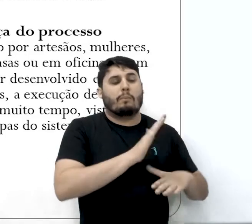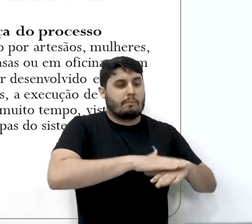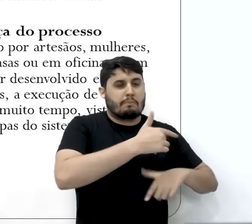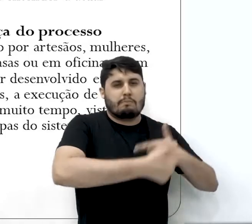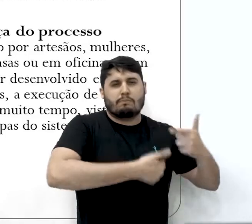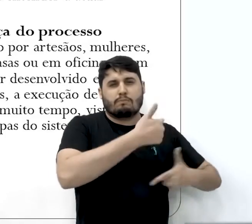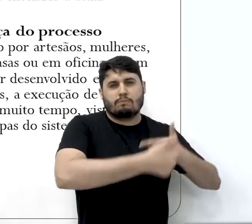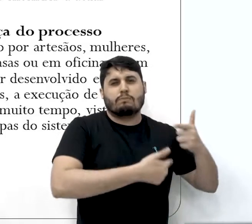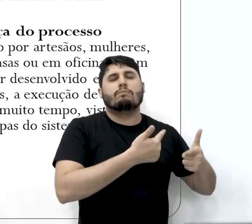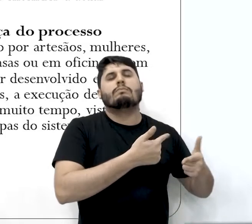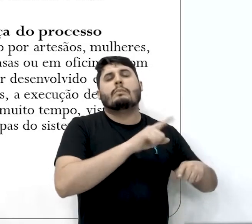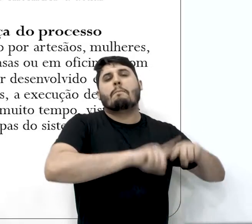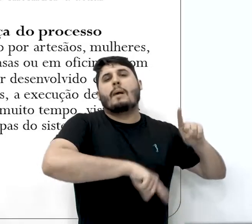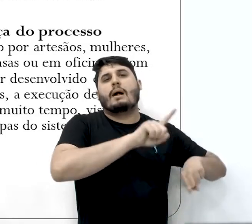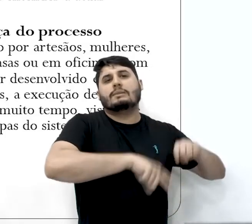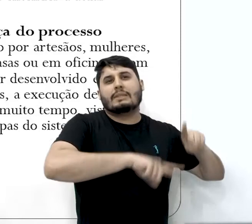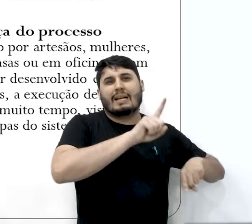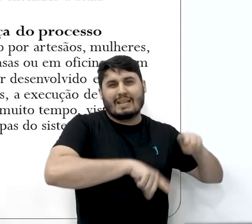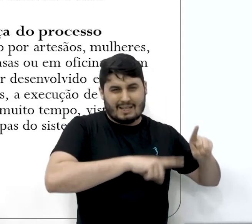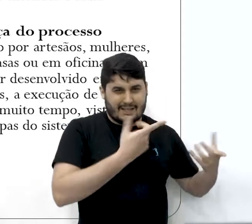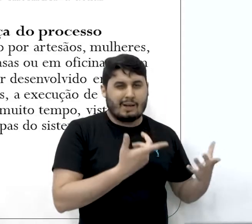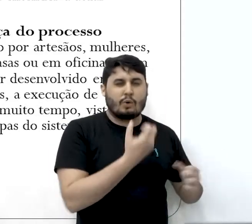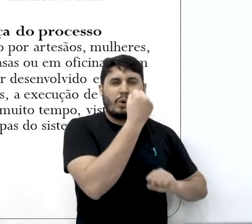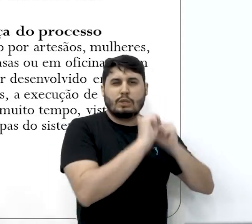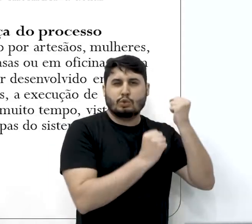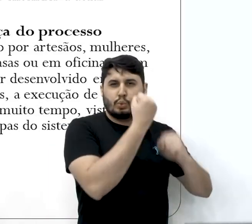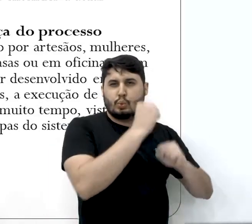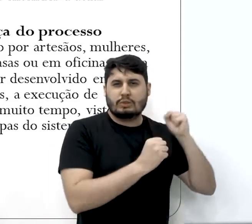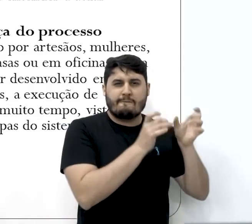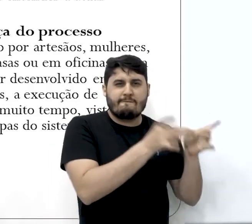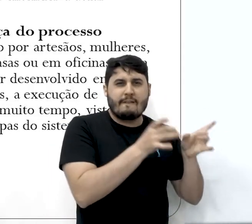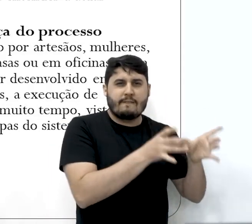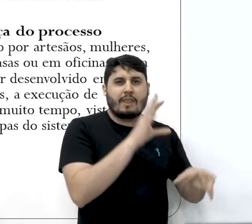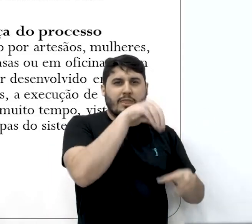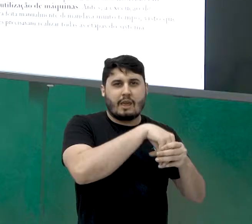ou industrializados em todo o planeta, certo?